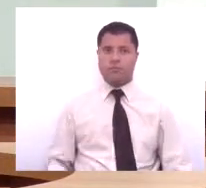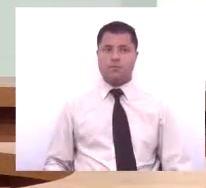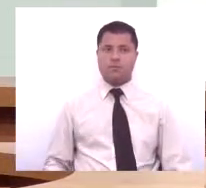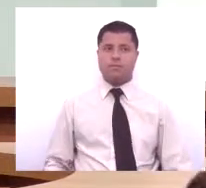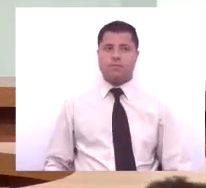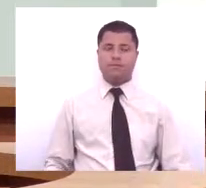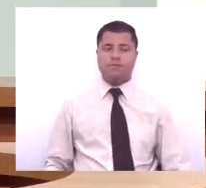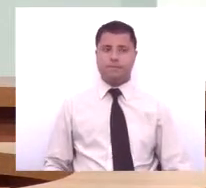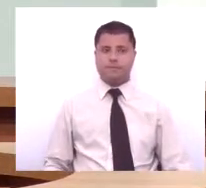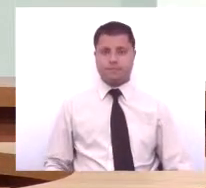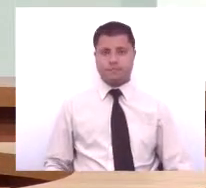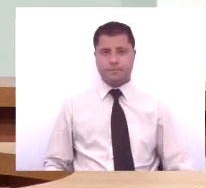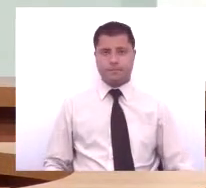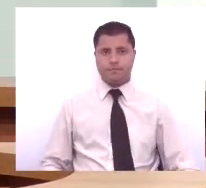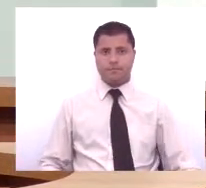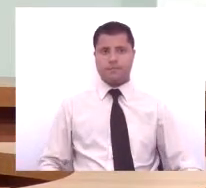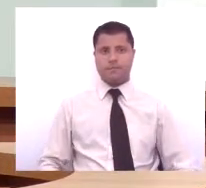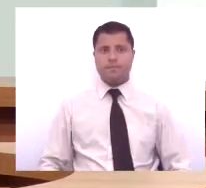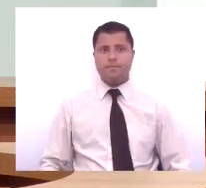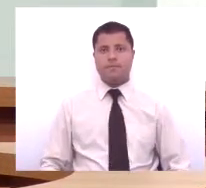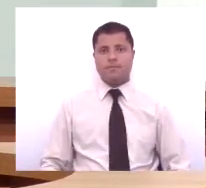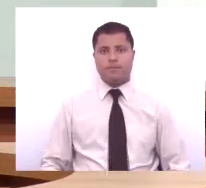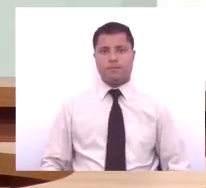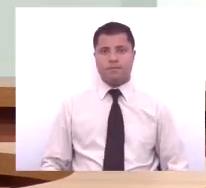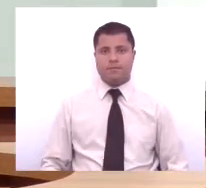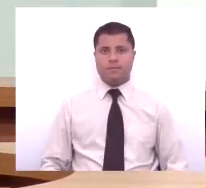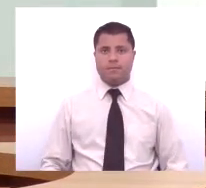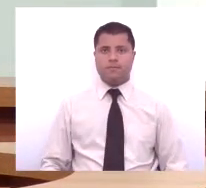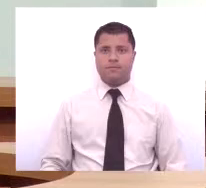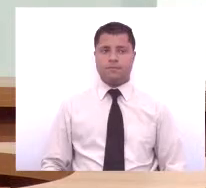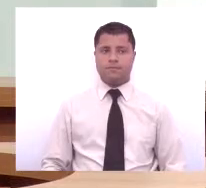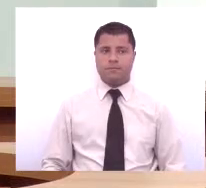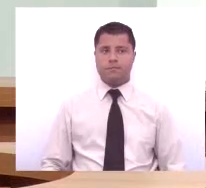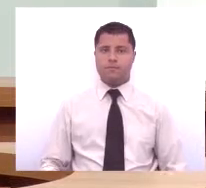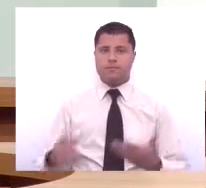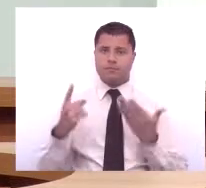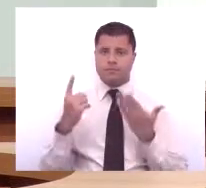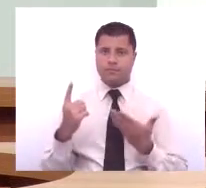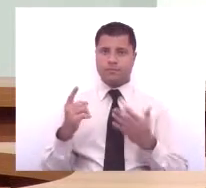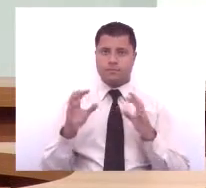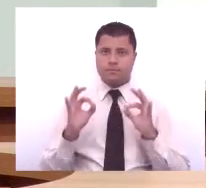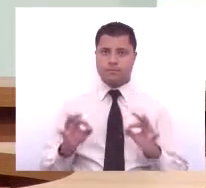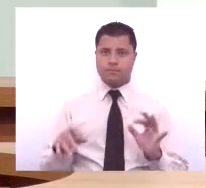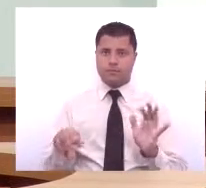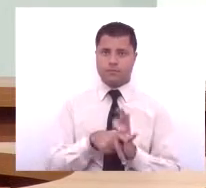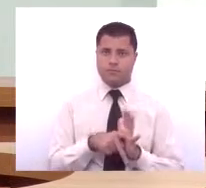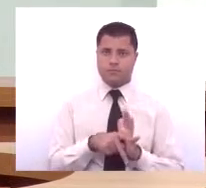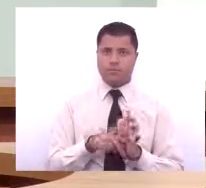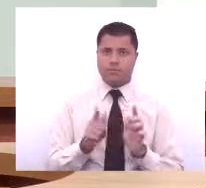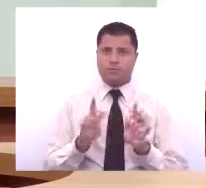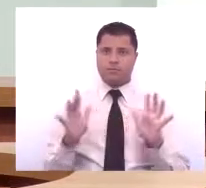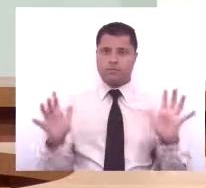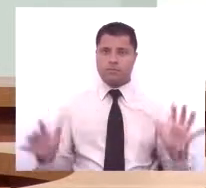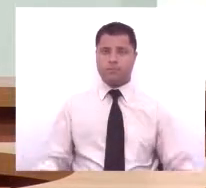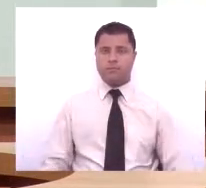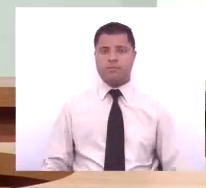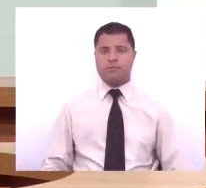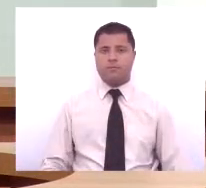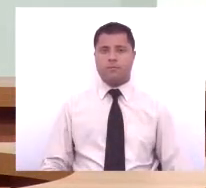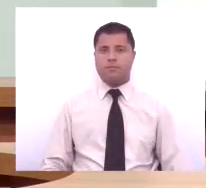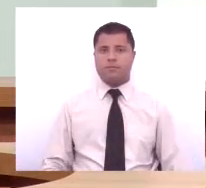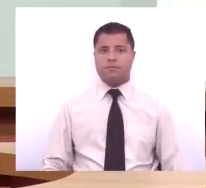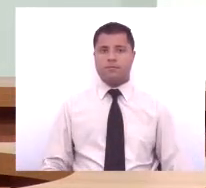Candidato que realmente é da nossa cidade. Mas a nível